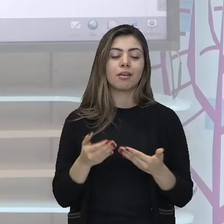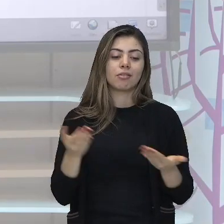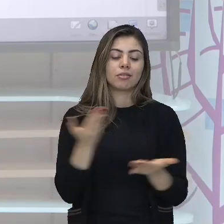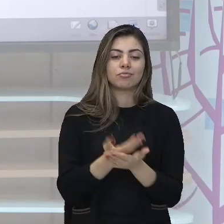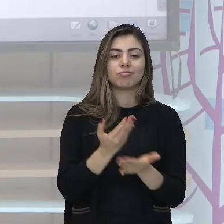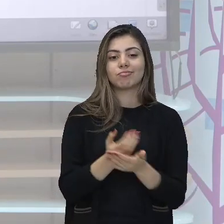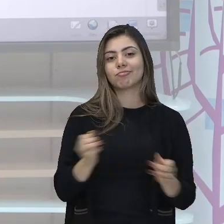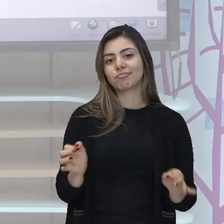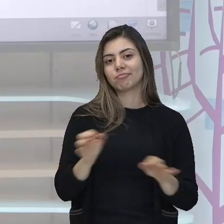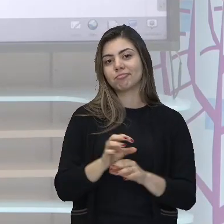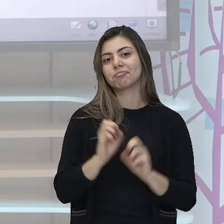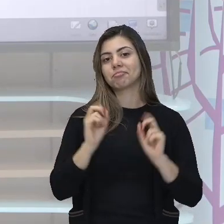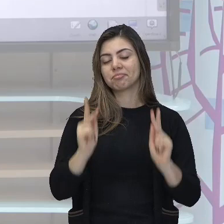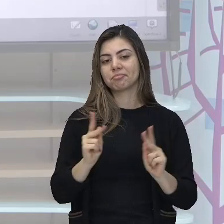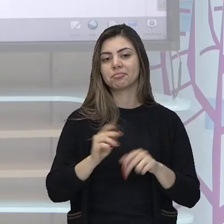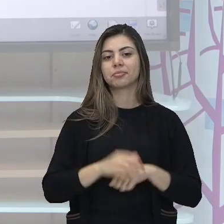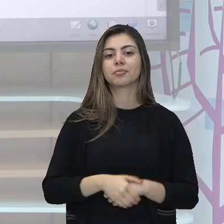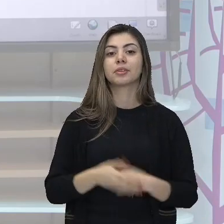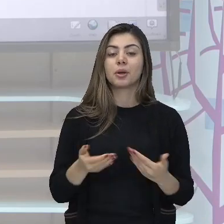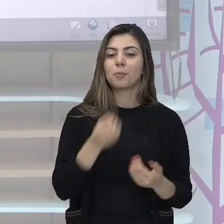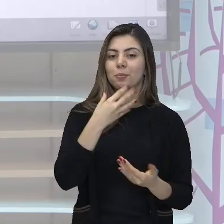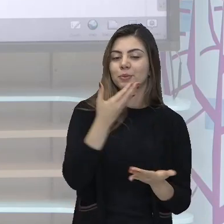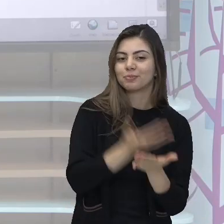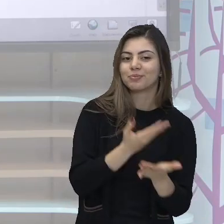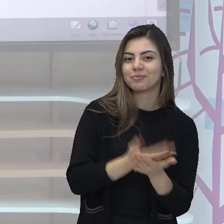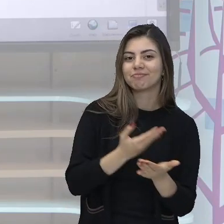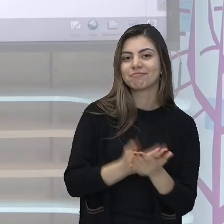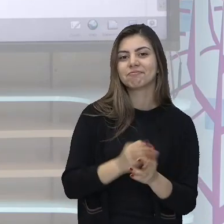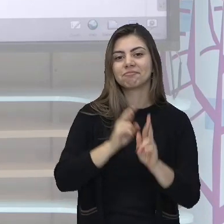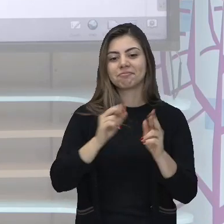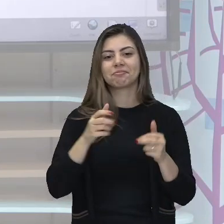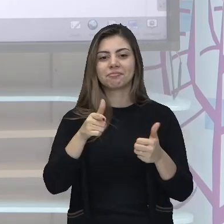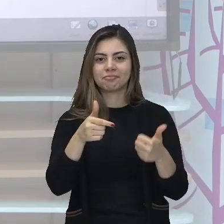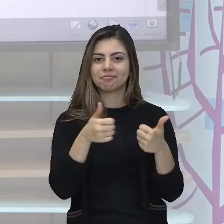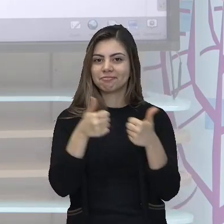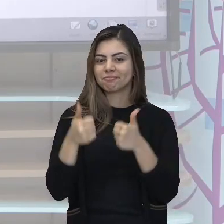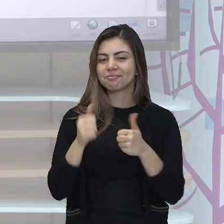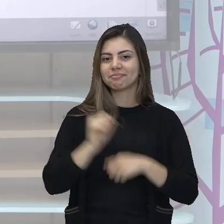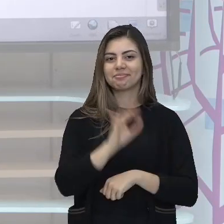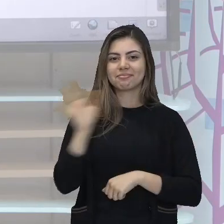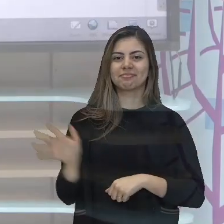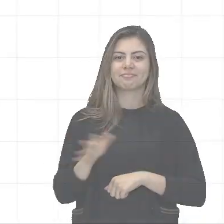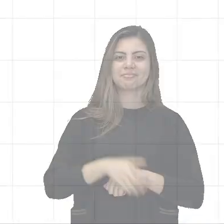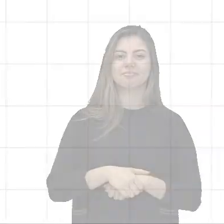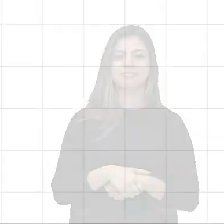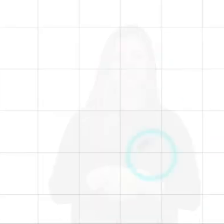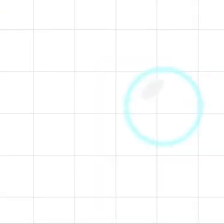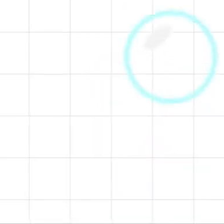encerrando por aqui. Bons estudos, fiquem bem e até a próxima.